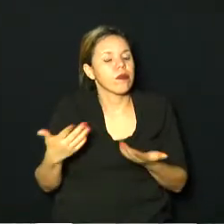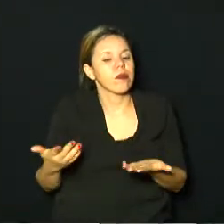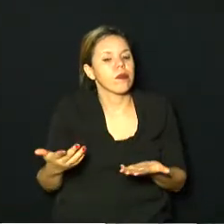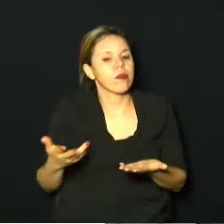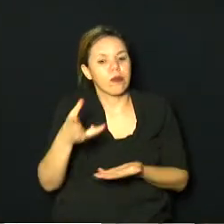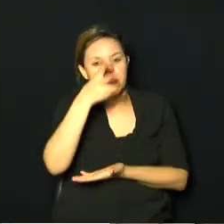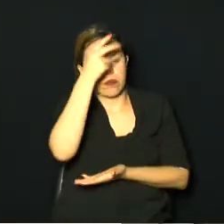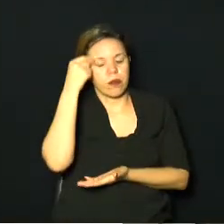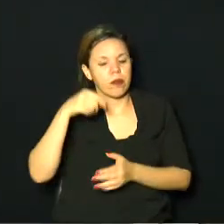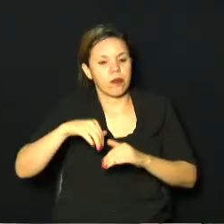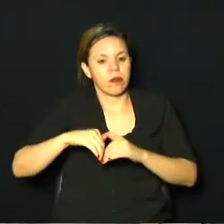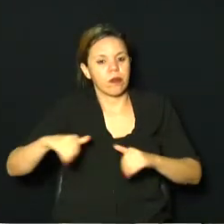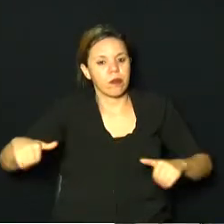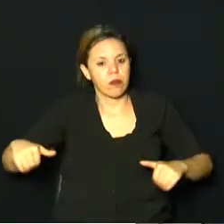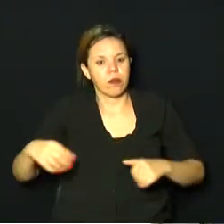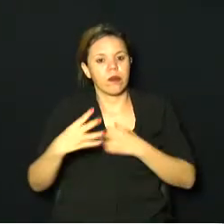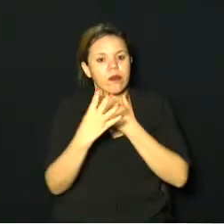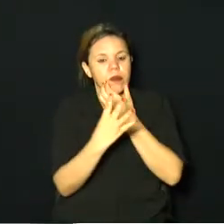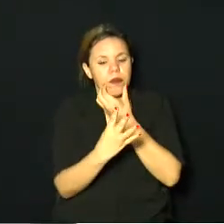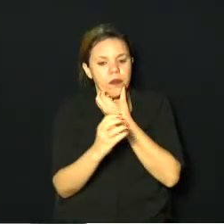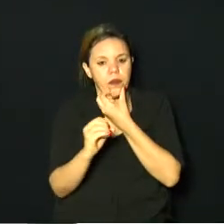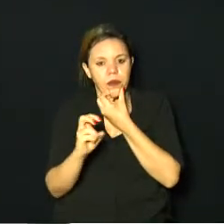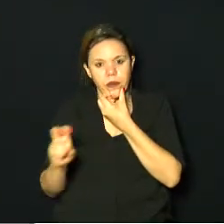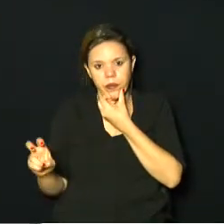de afastar